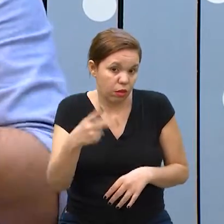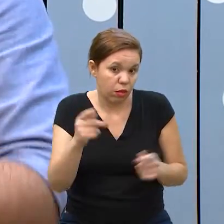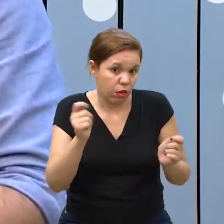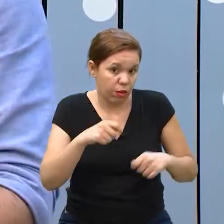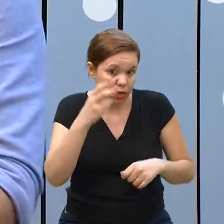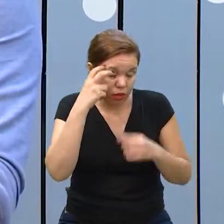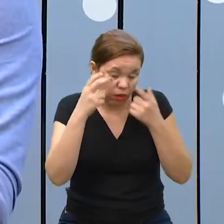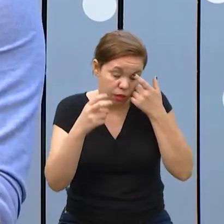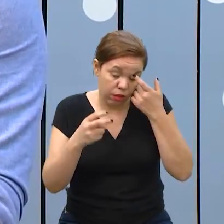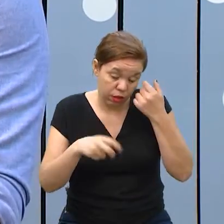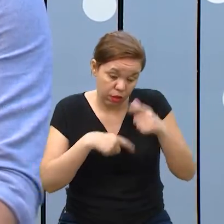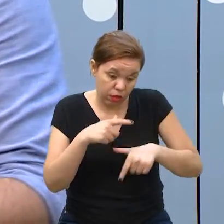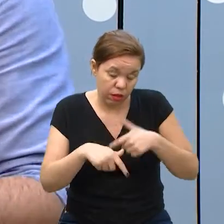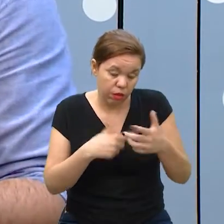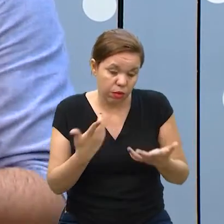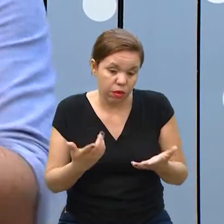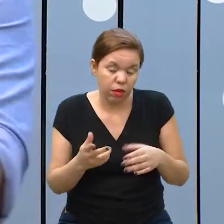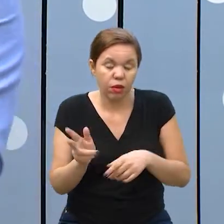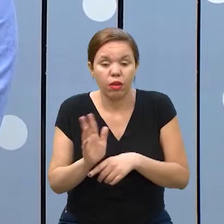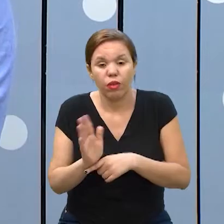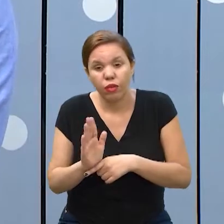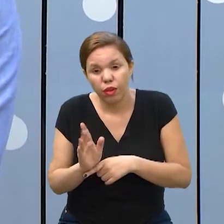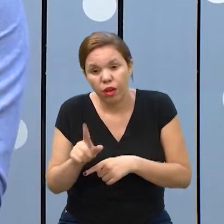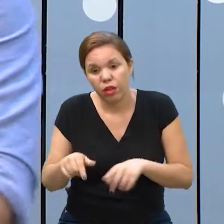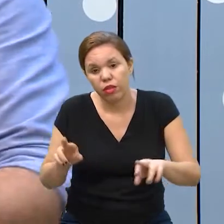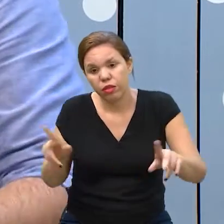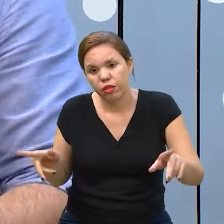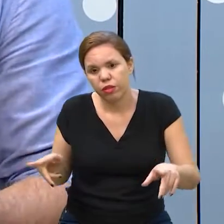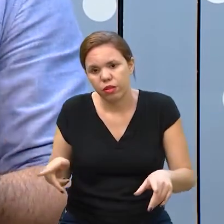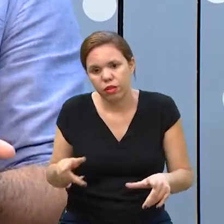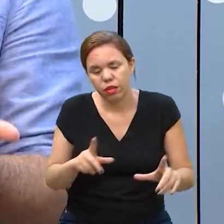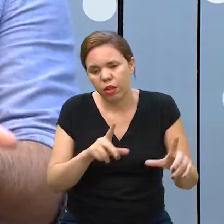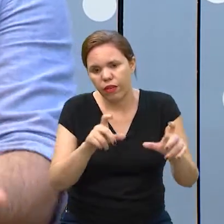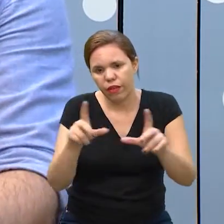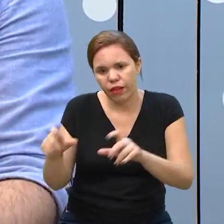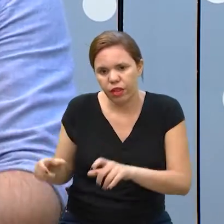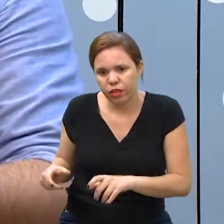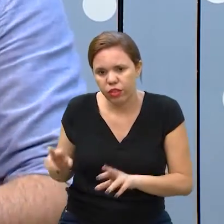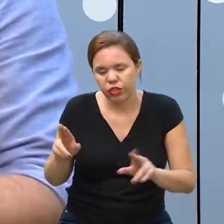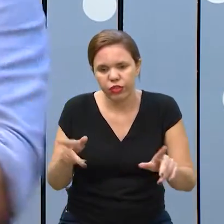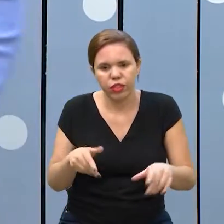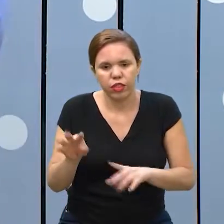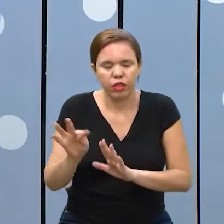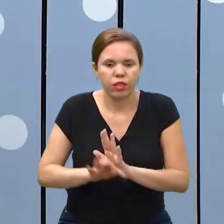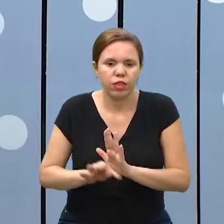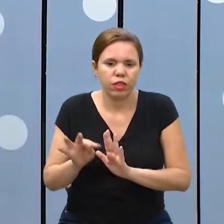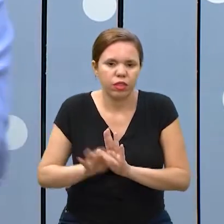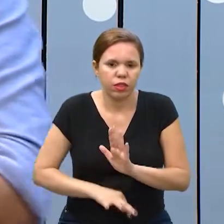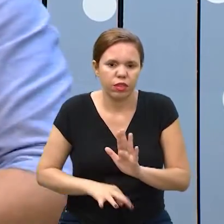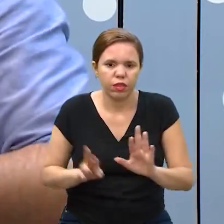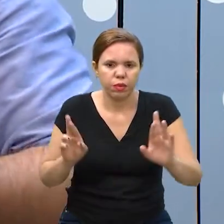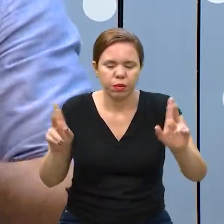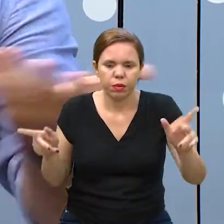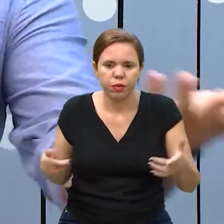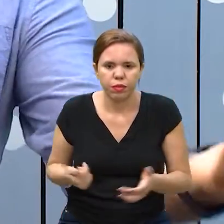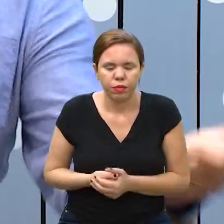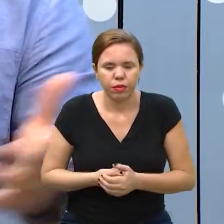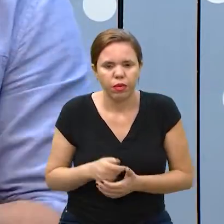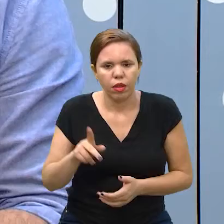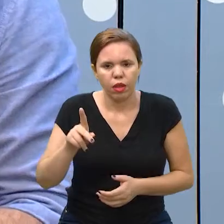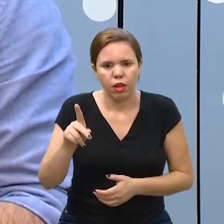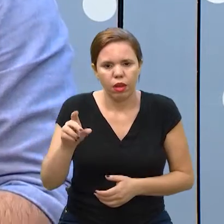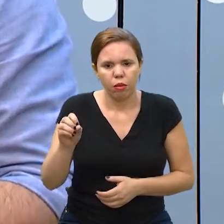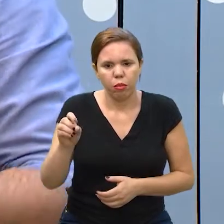qual é a sua capacidade produtiva. Por quê? Produzir um vídeo é diferente de produzir uma foto, que é diferente de produzir um texto, que é diferente de produzir